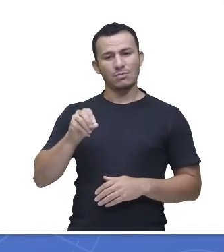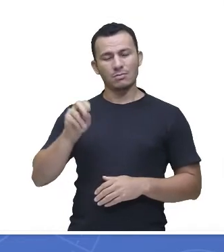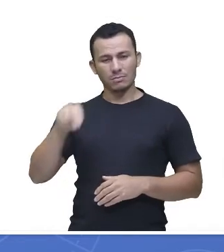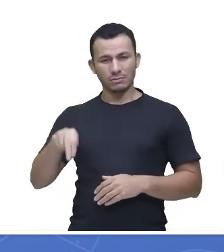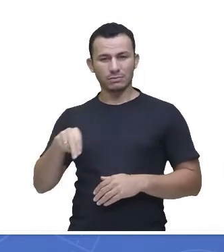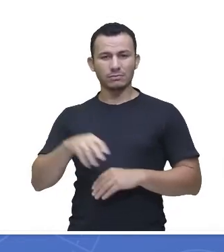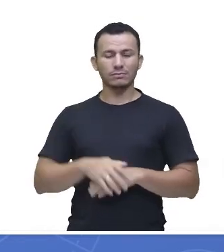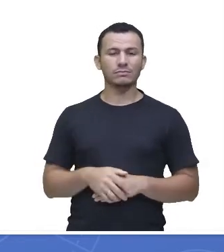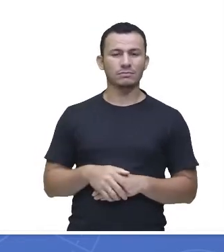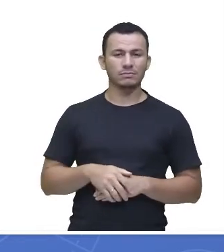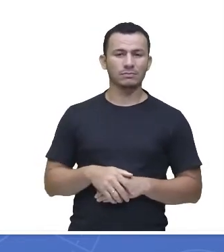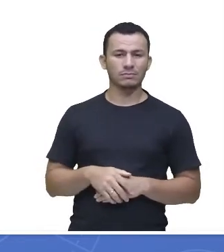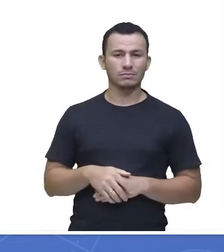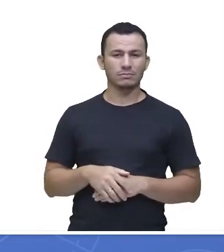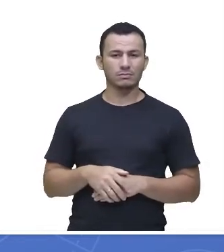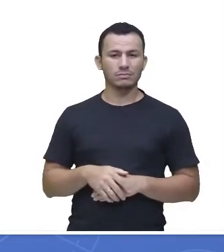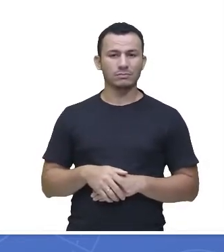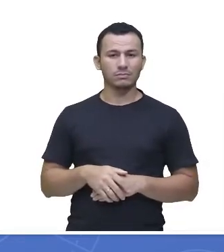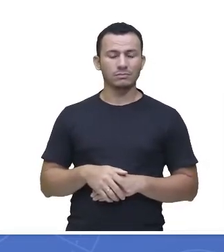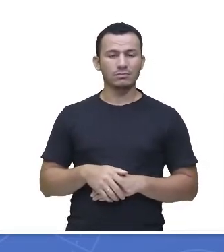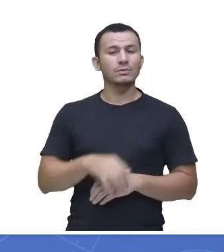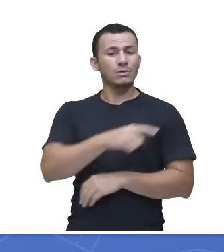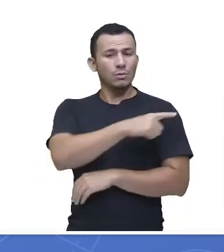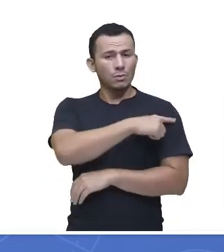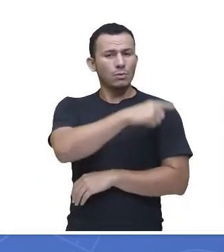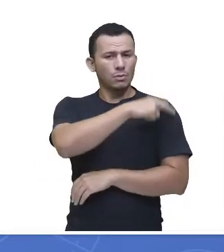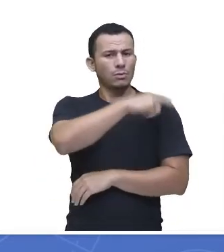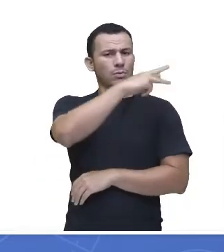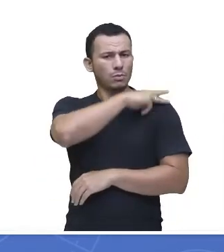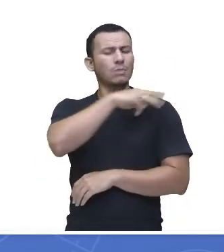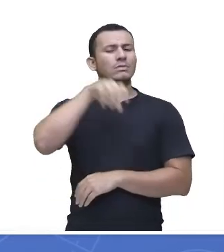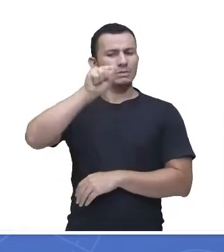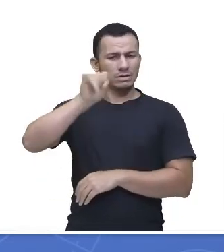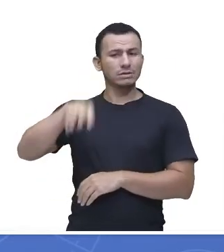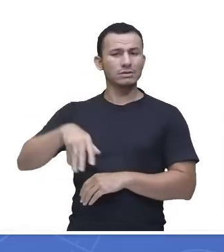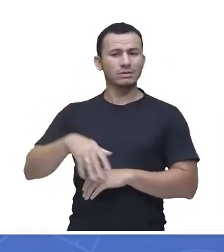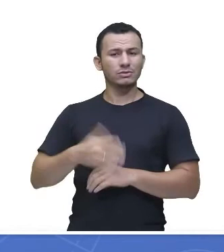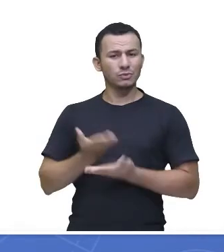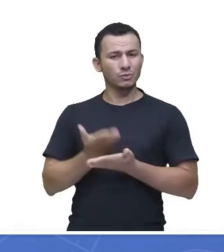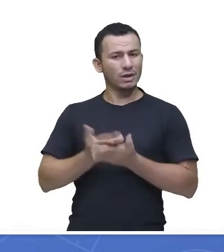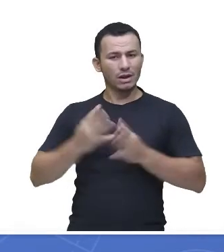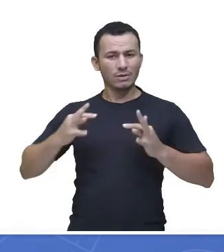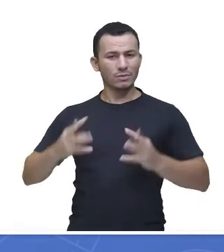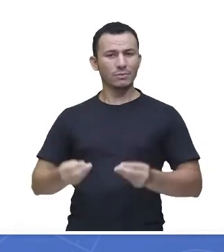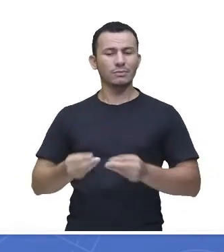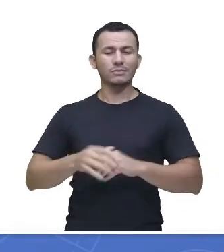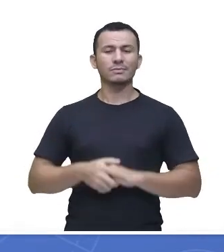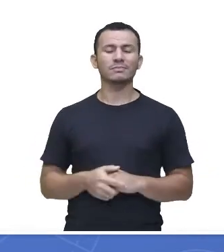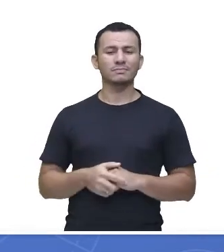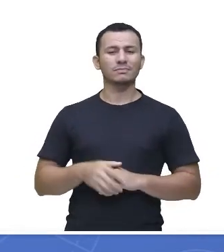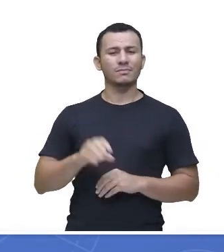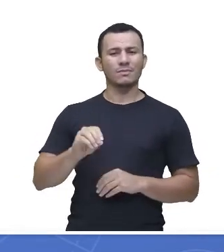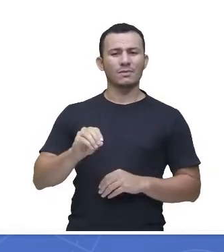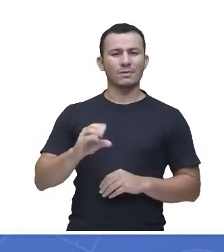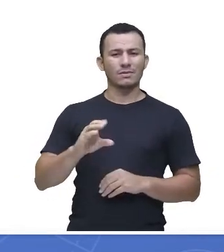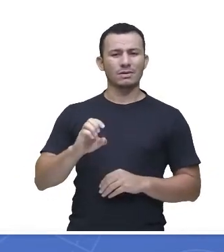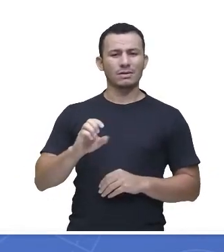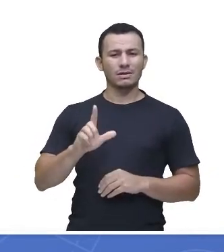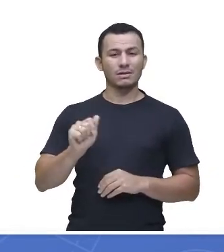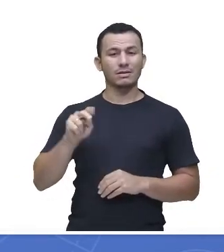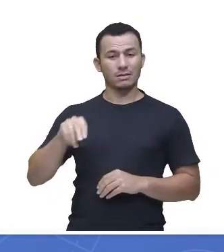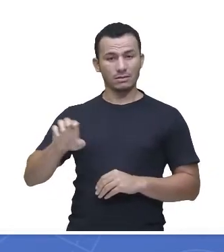não, sim, primeiro, segundo, terceiro ano, hoje nós temos todas as aulas. Quem mais? A Ocelane está